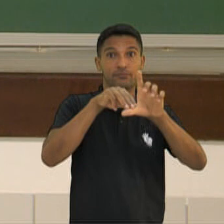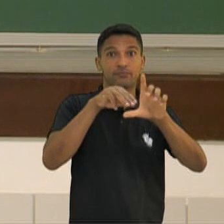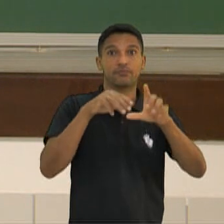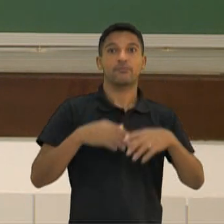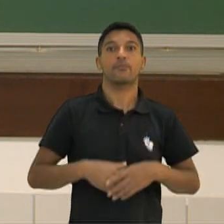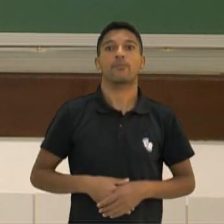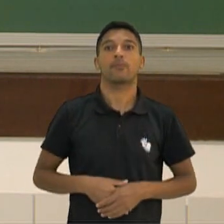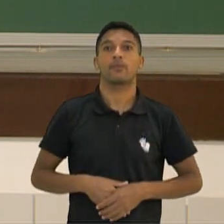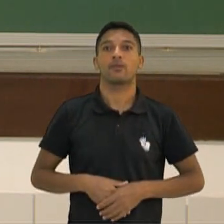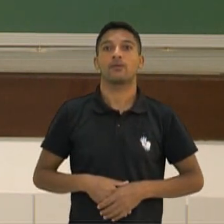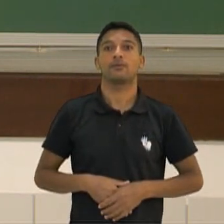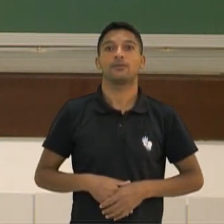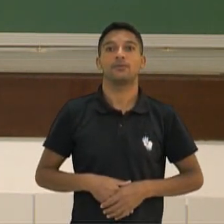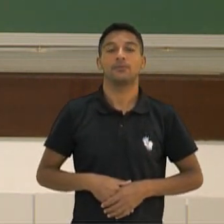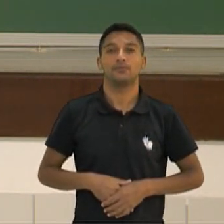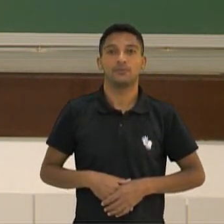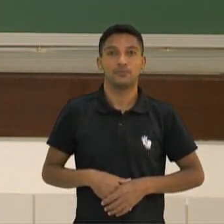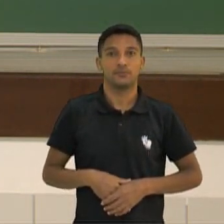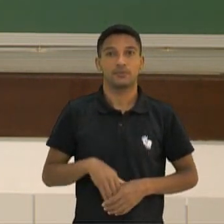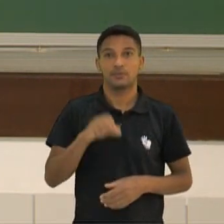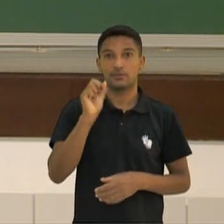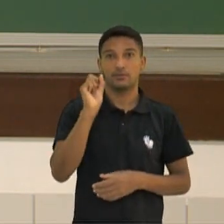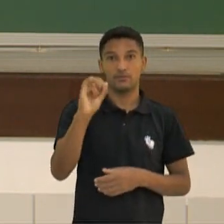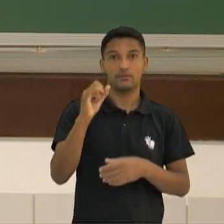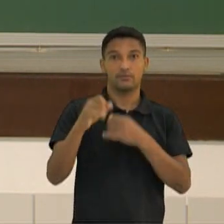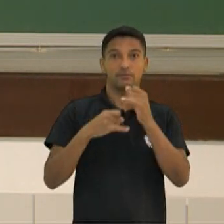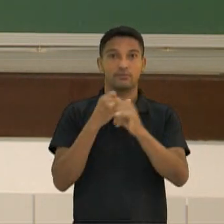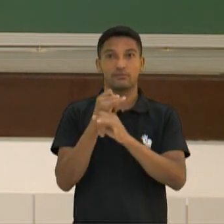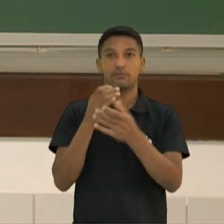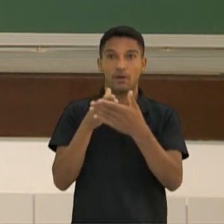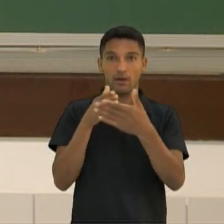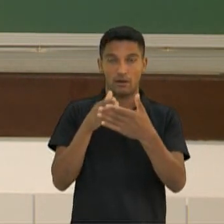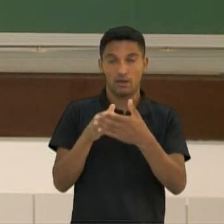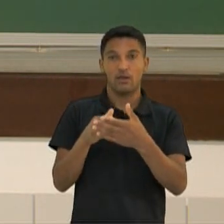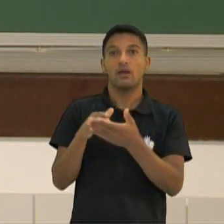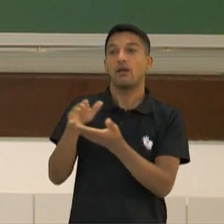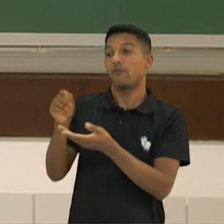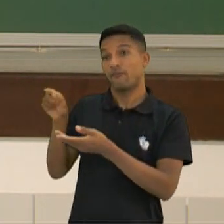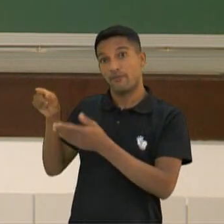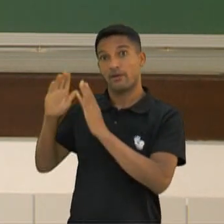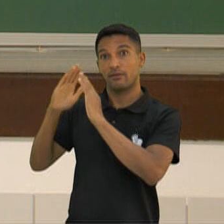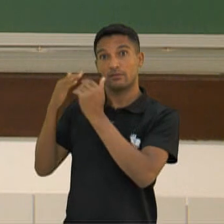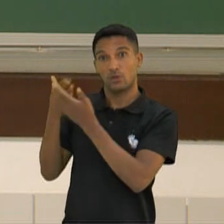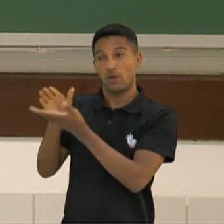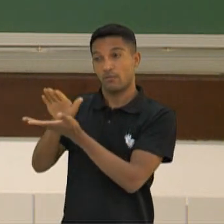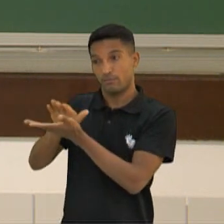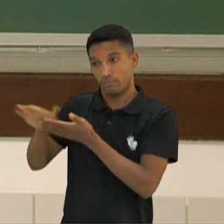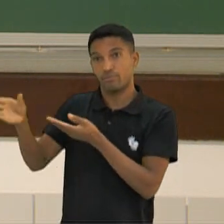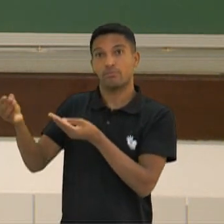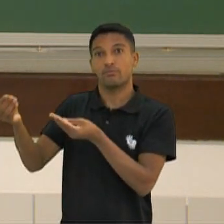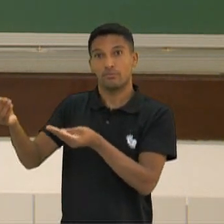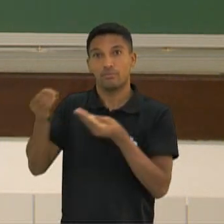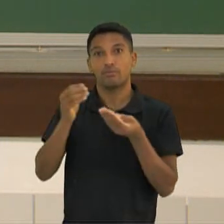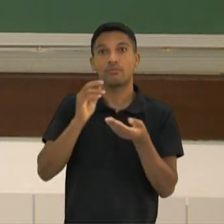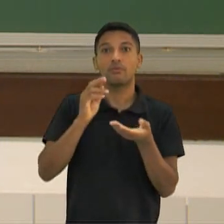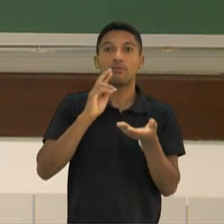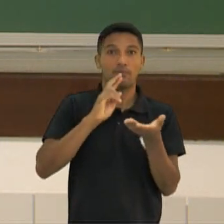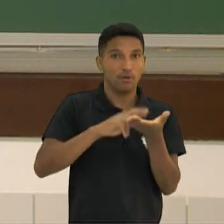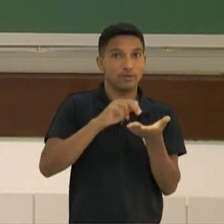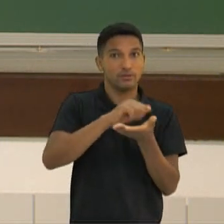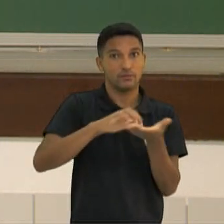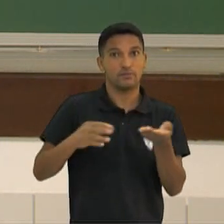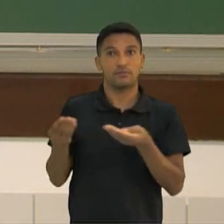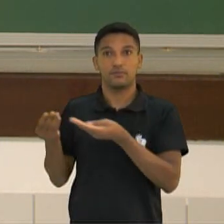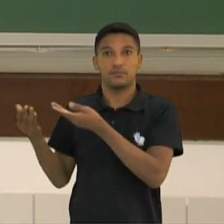virtuais, continue retirando o material impresso na sua escola. O tema de hoje vem complementar as nossas últimas aulas sobre o continente